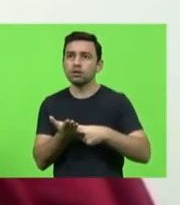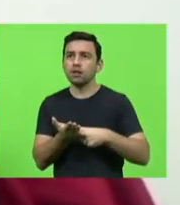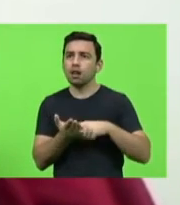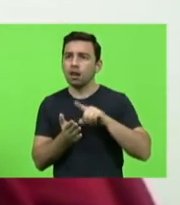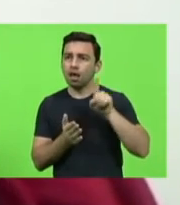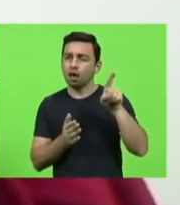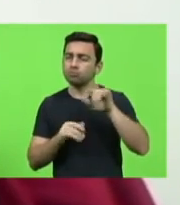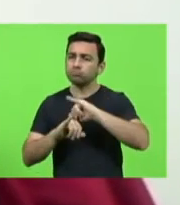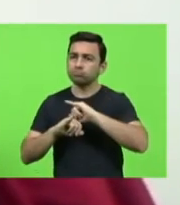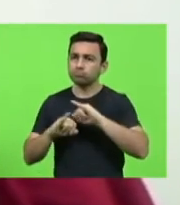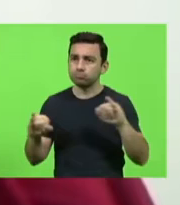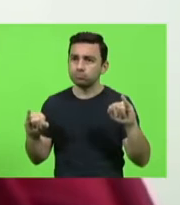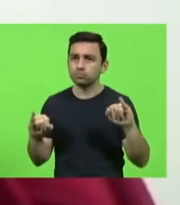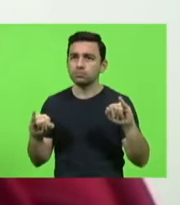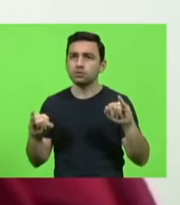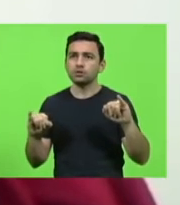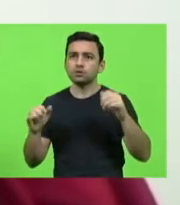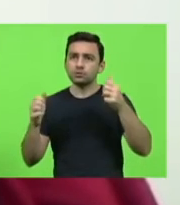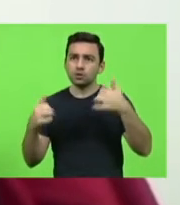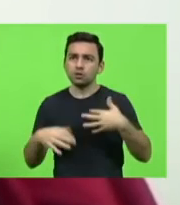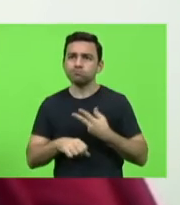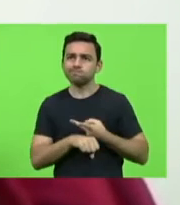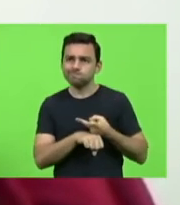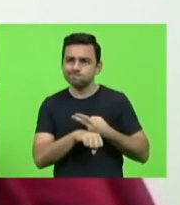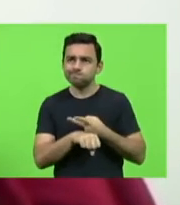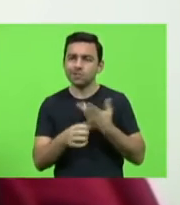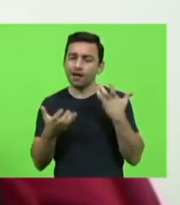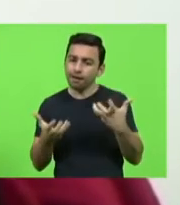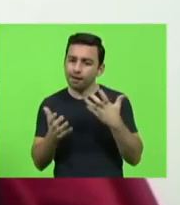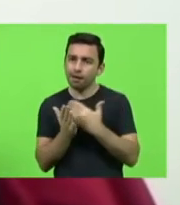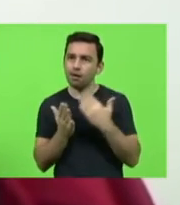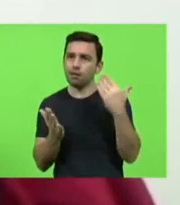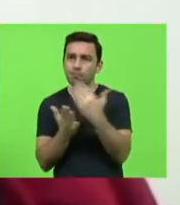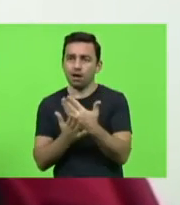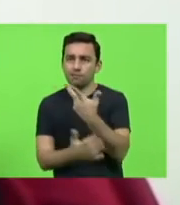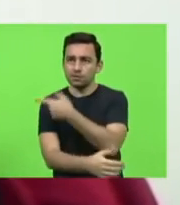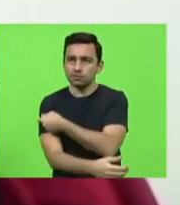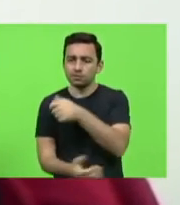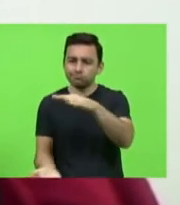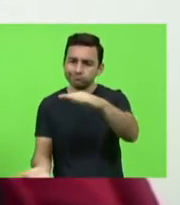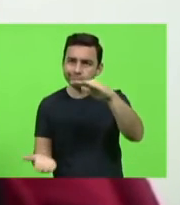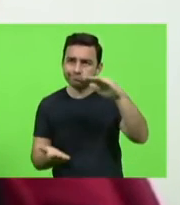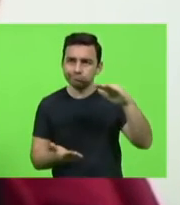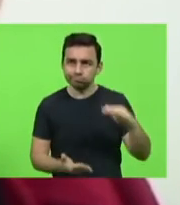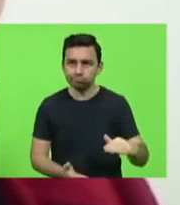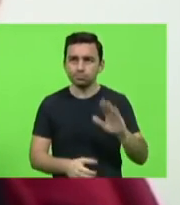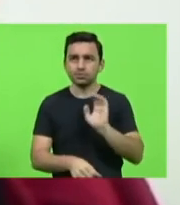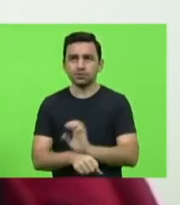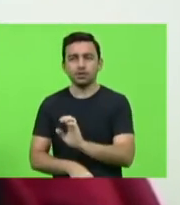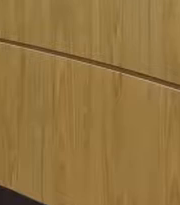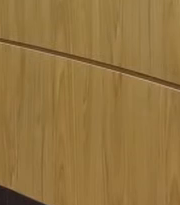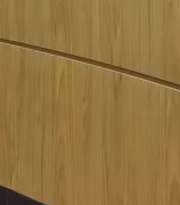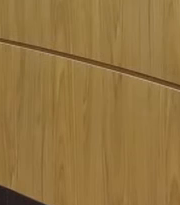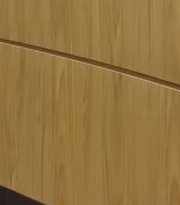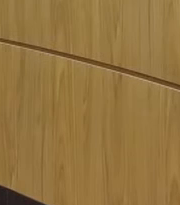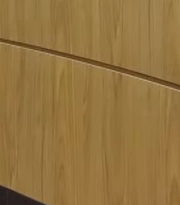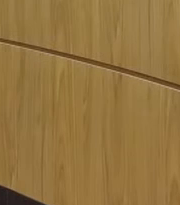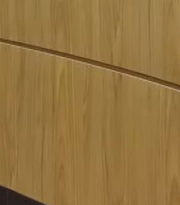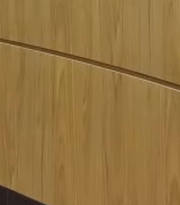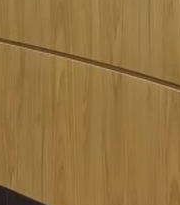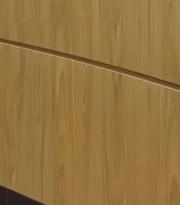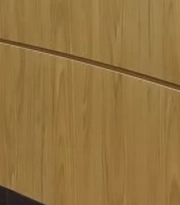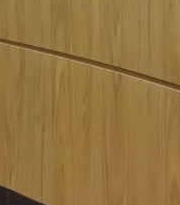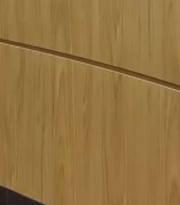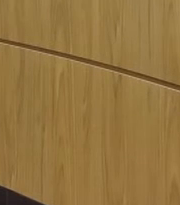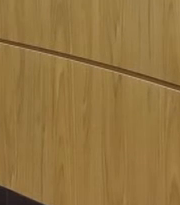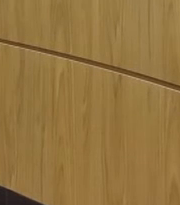sendo reivindicada desde novembro do ano passado e fez um apelo ao governo do estado por mais doses para que todos